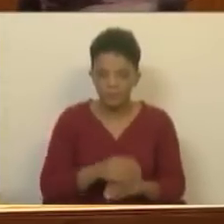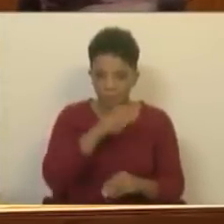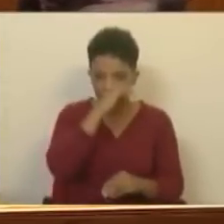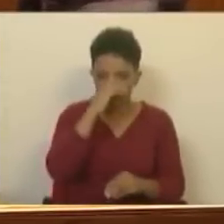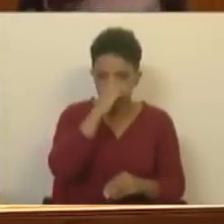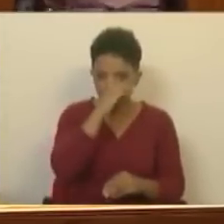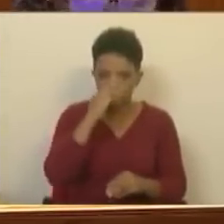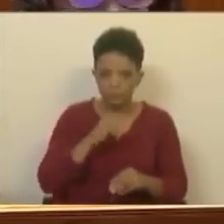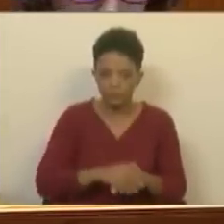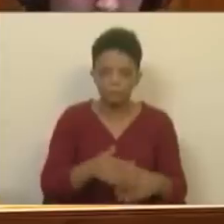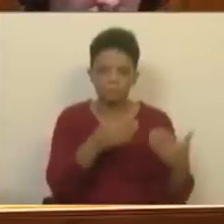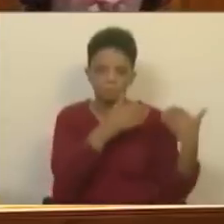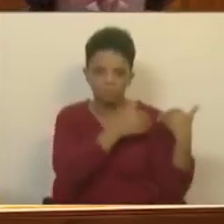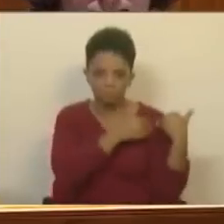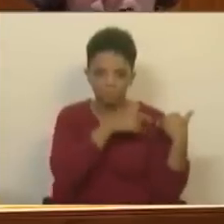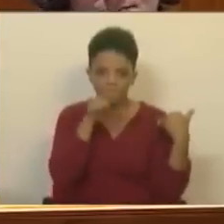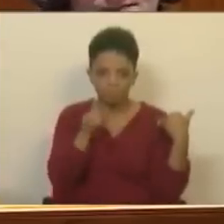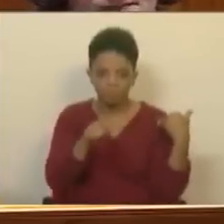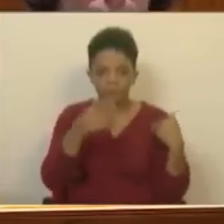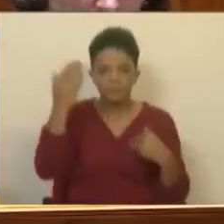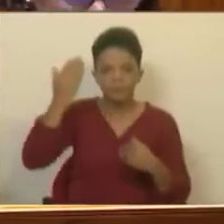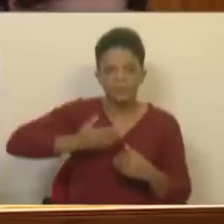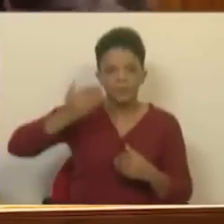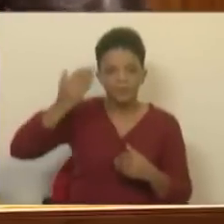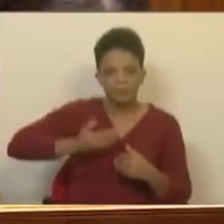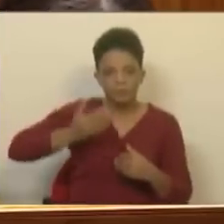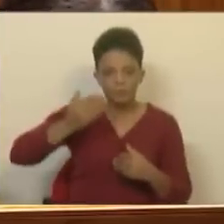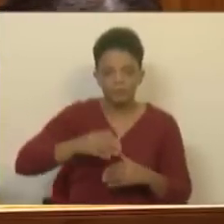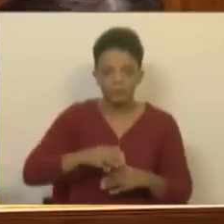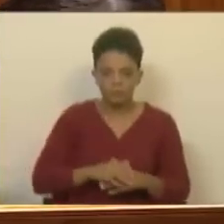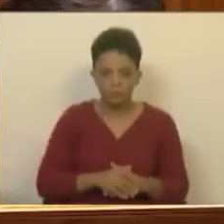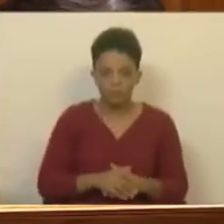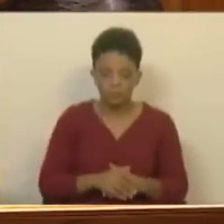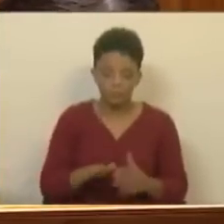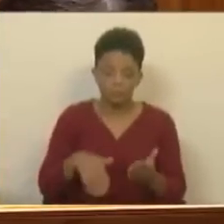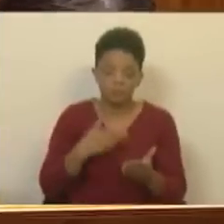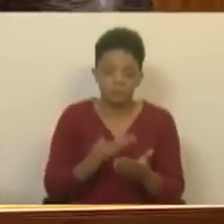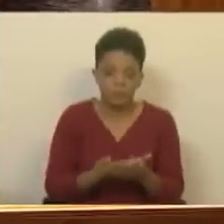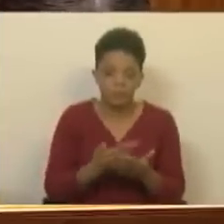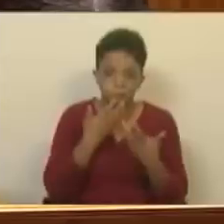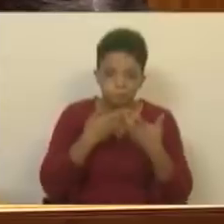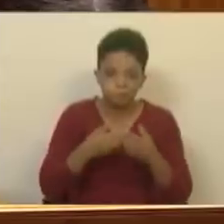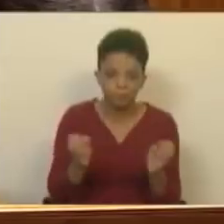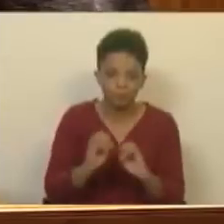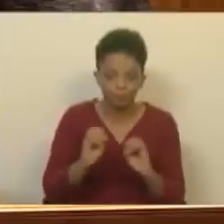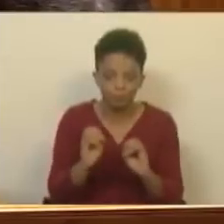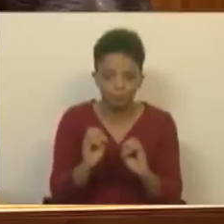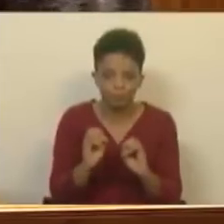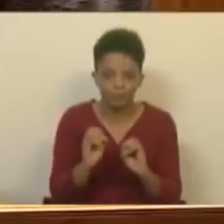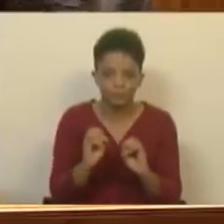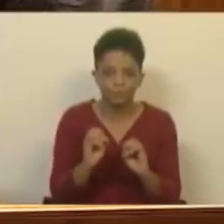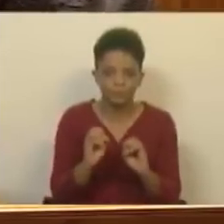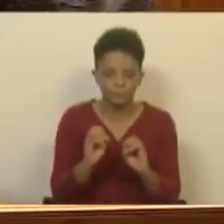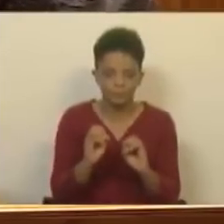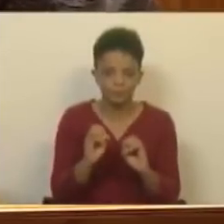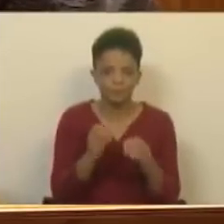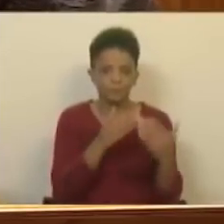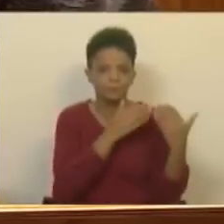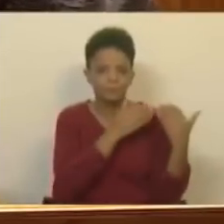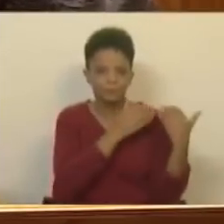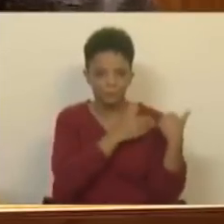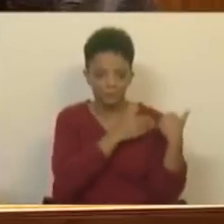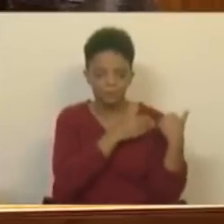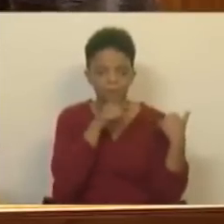a tutela constitucional dos direitos dos animais de forma a não haver dúvidas sobre a constitucionalidade da